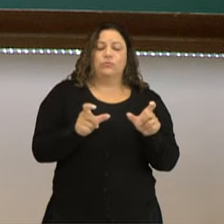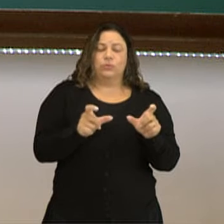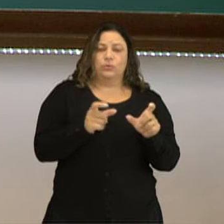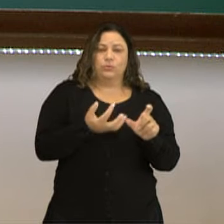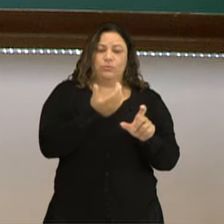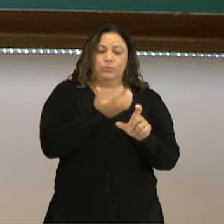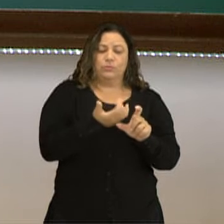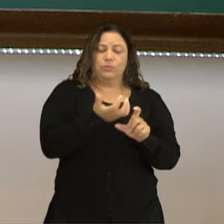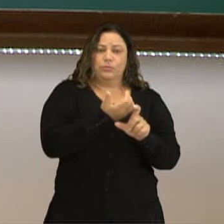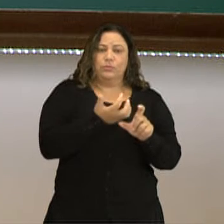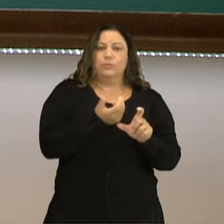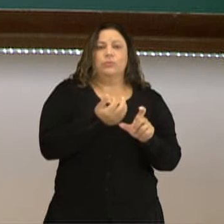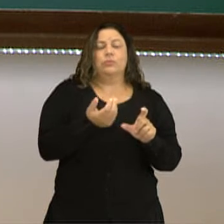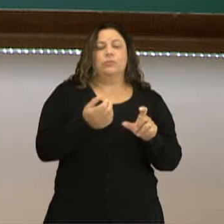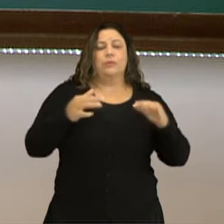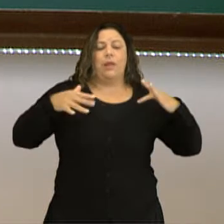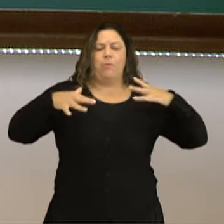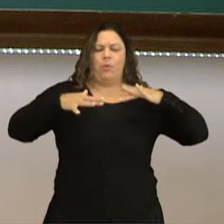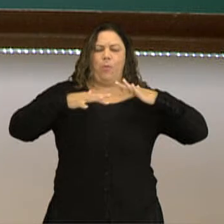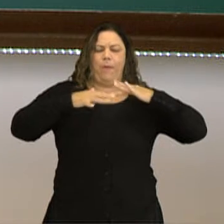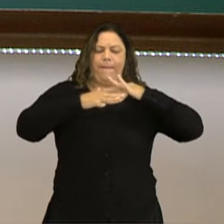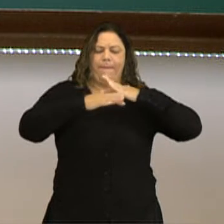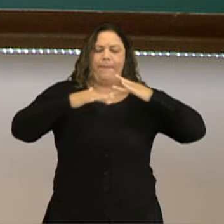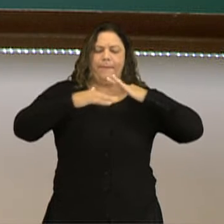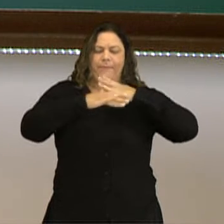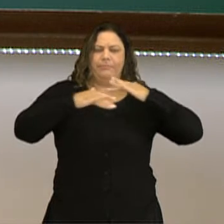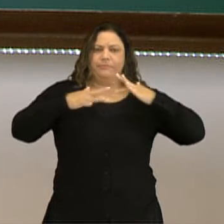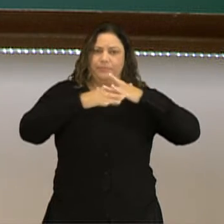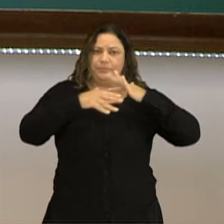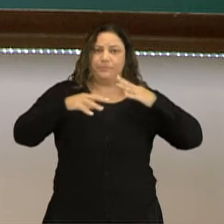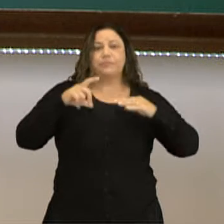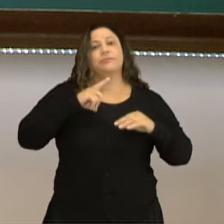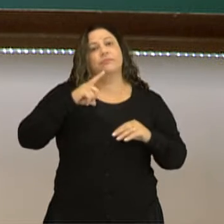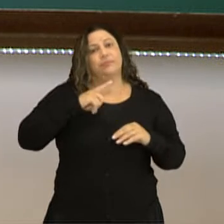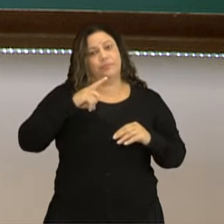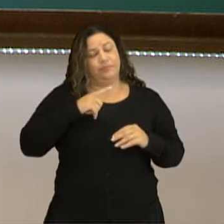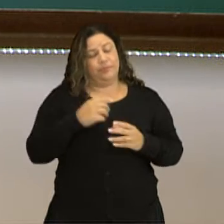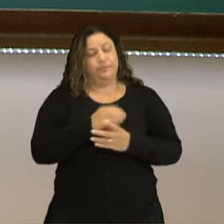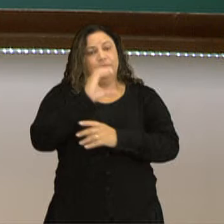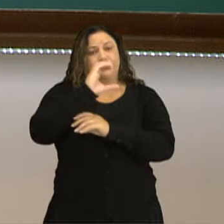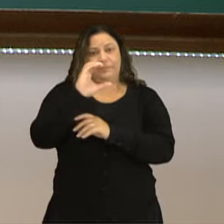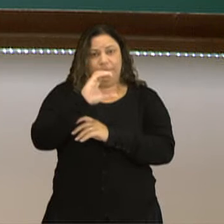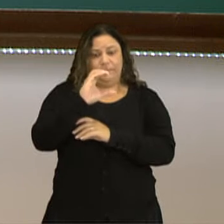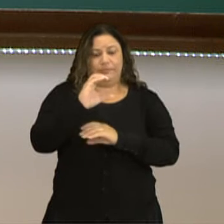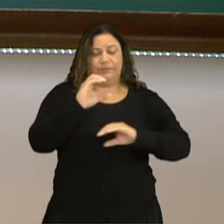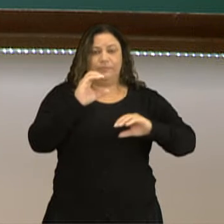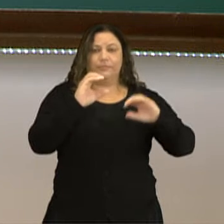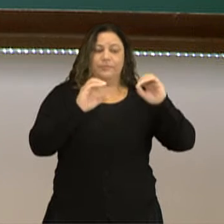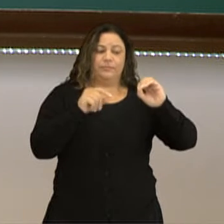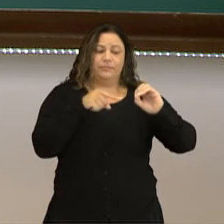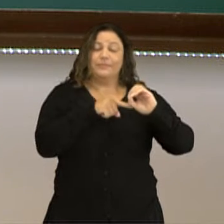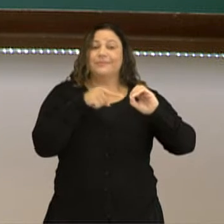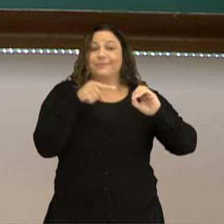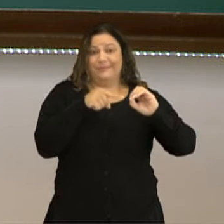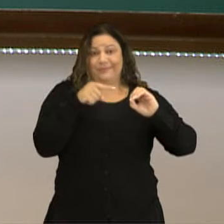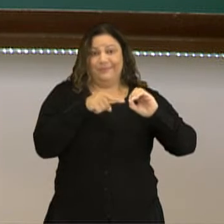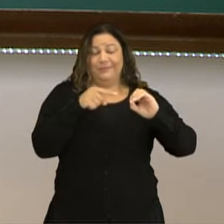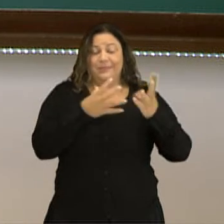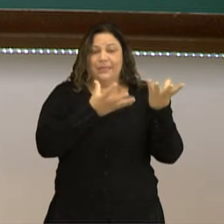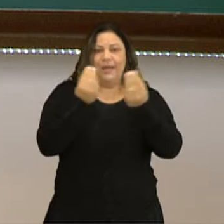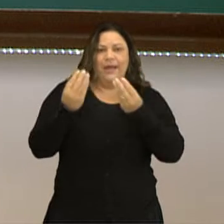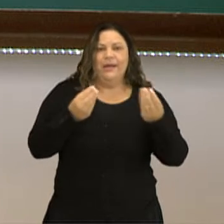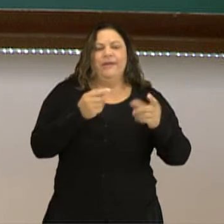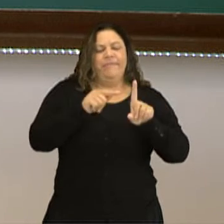grande agitação. Então na brasa tem calor zero, mas tem grande energia interna, porque tem grande